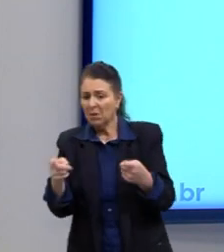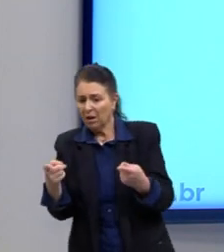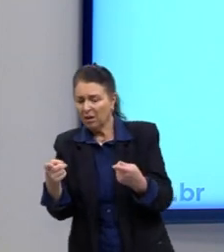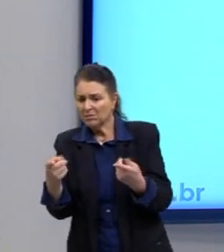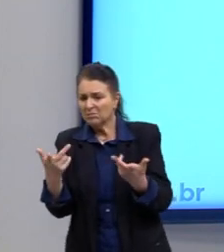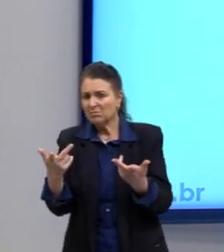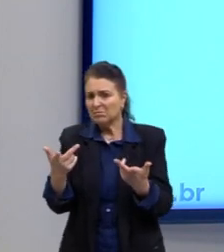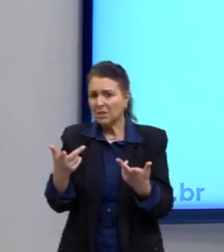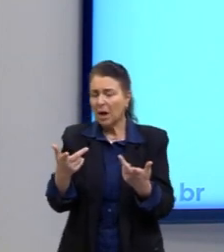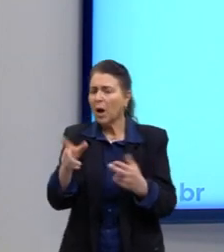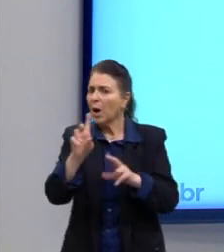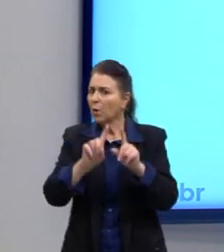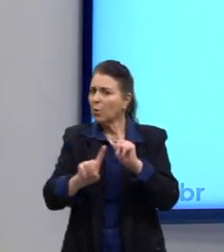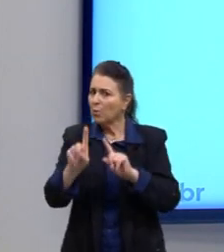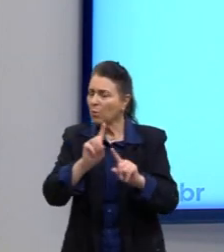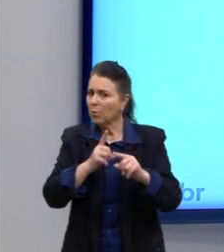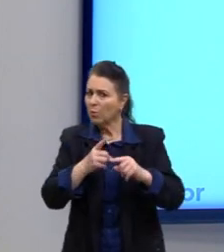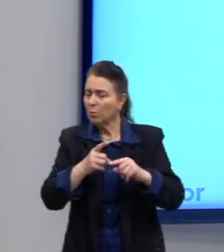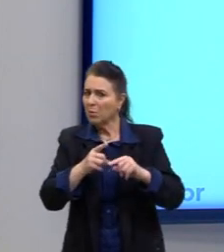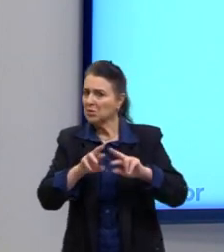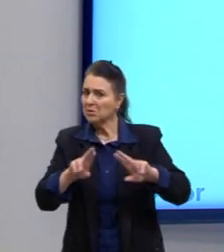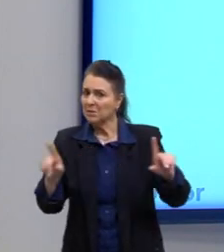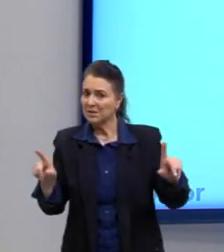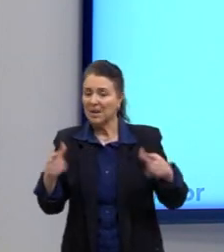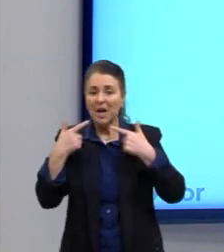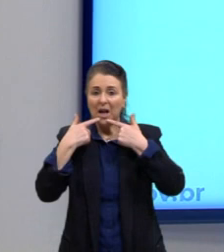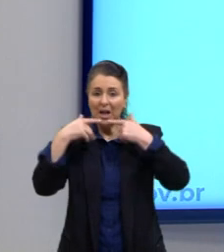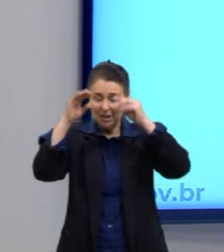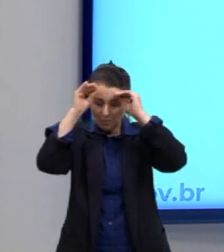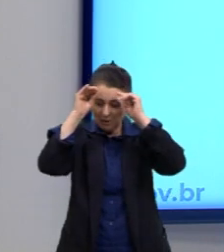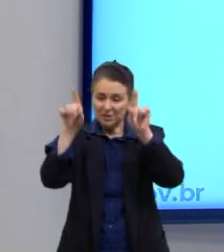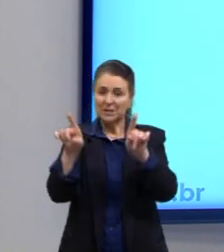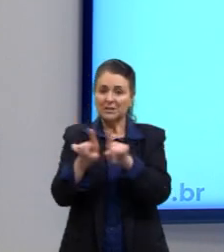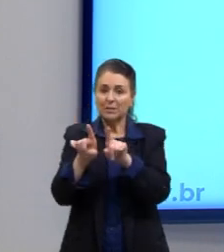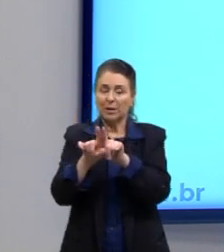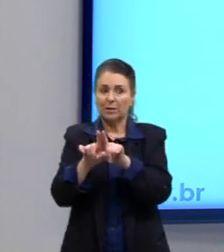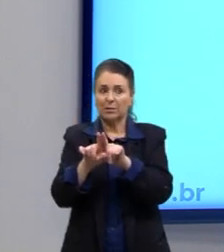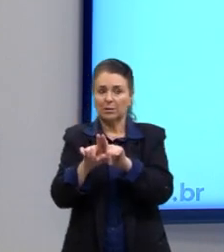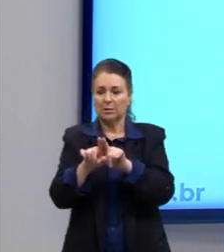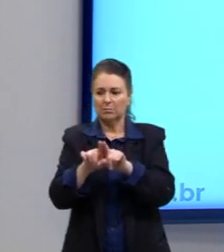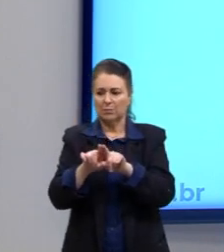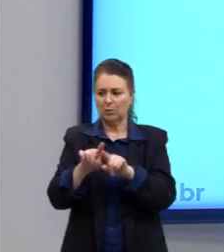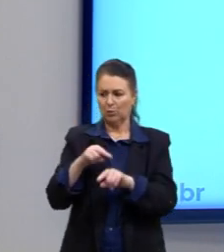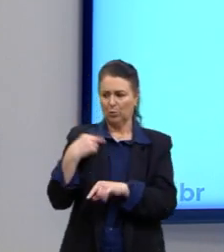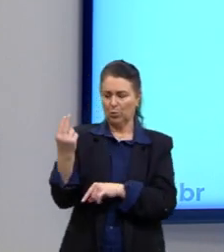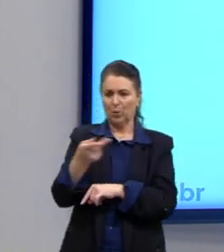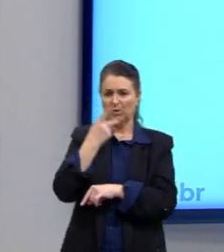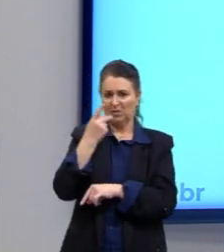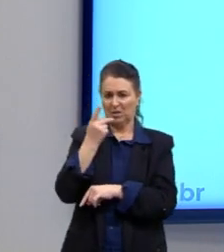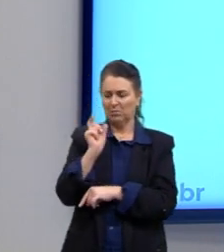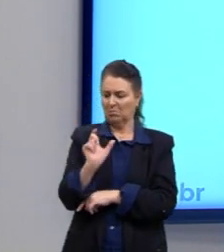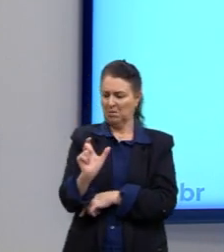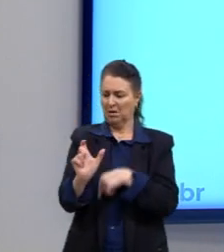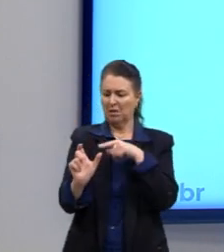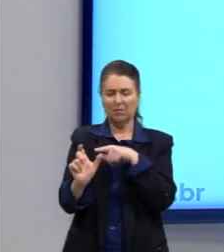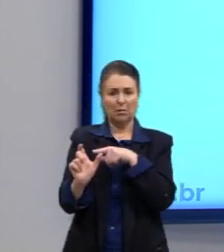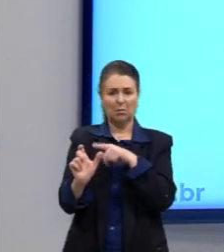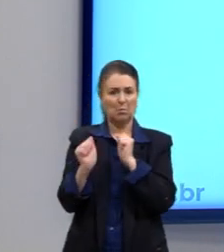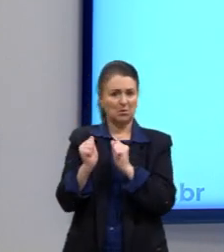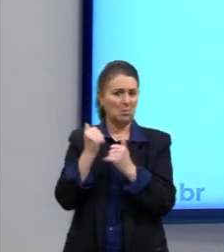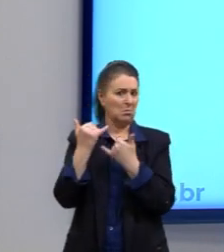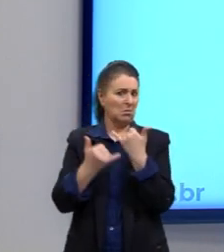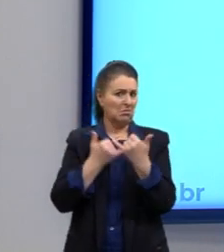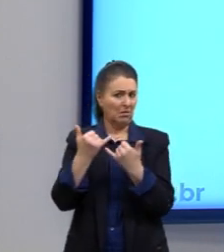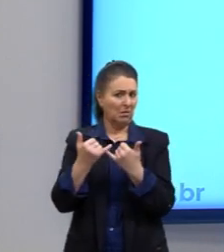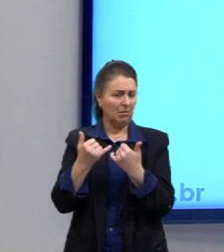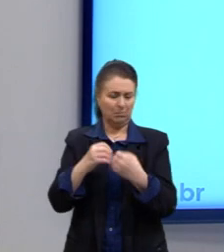então a linguagem também é muitas vezes Nós preferimos uma palavra e ela pode ser de brincadeira então